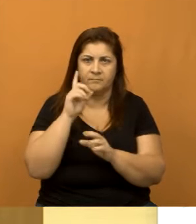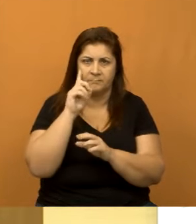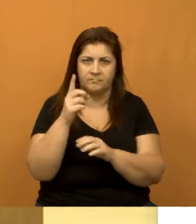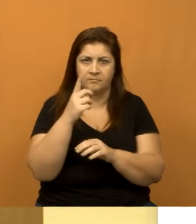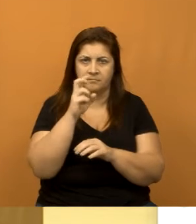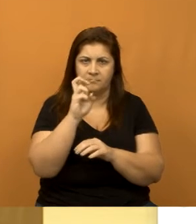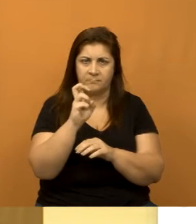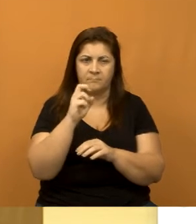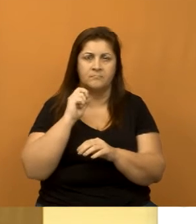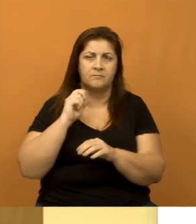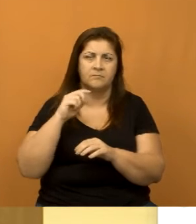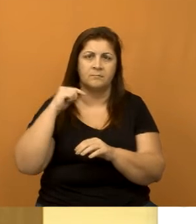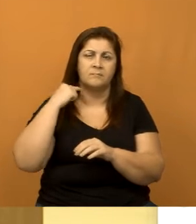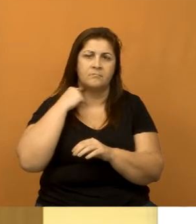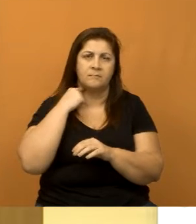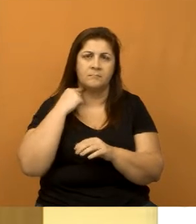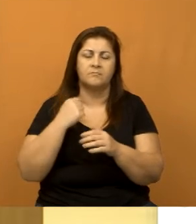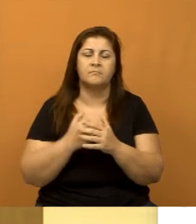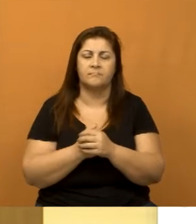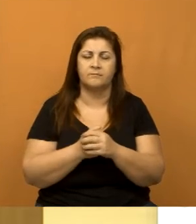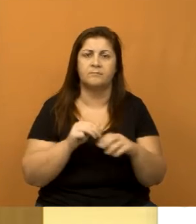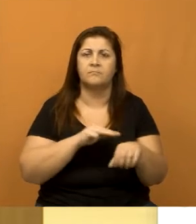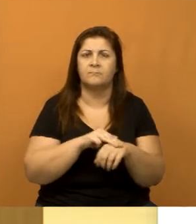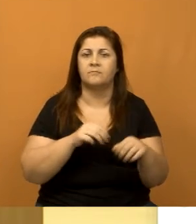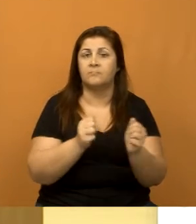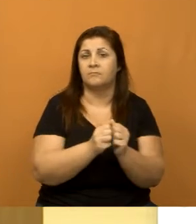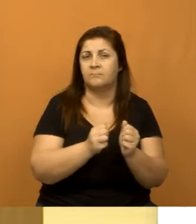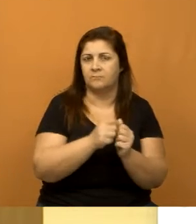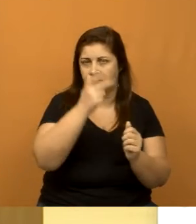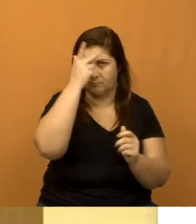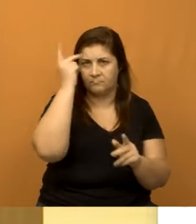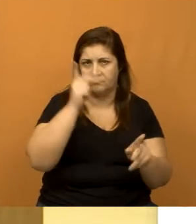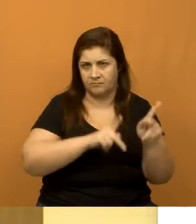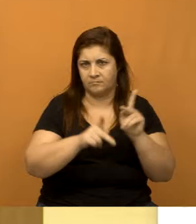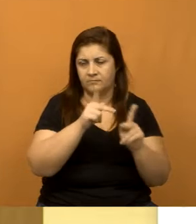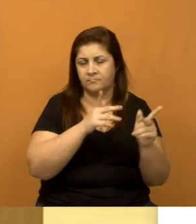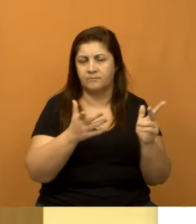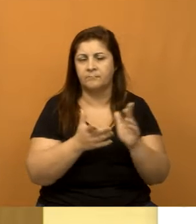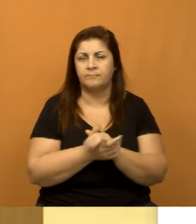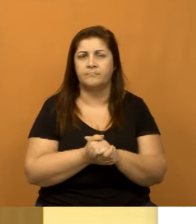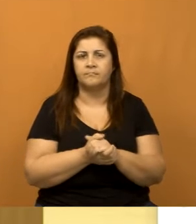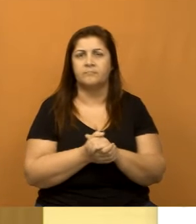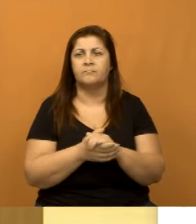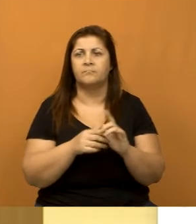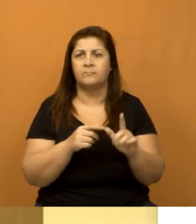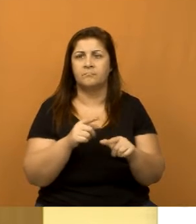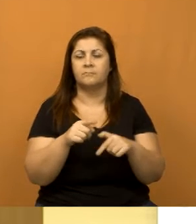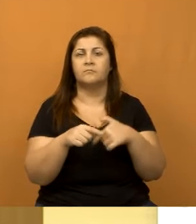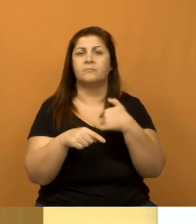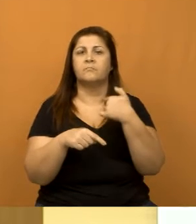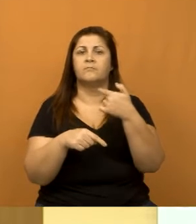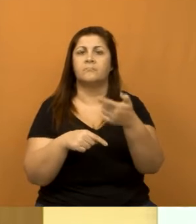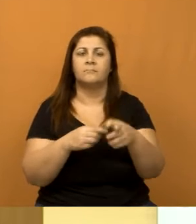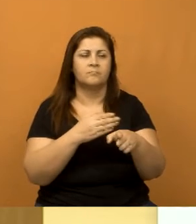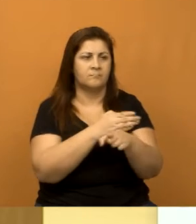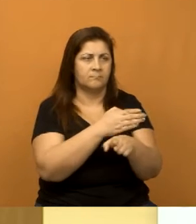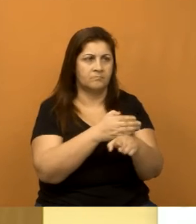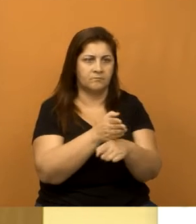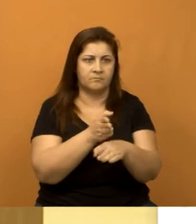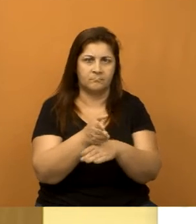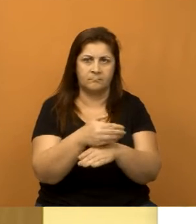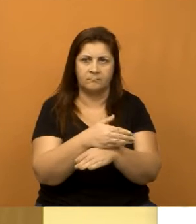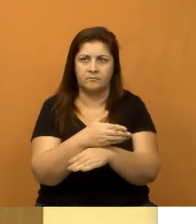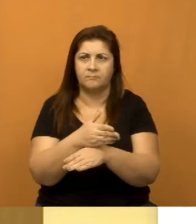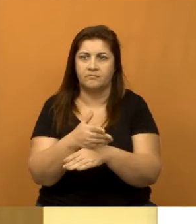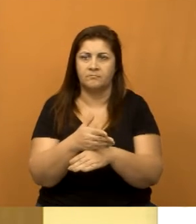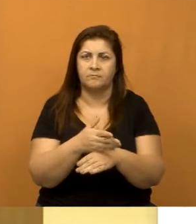maio, estaremos lá, conversando com a população, e depois nosso gabinete vai percorrer as ruas, vamos andar por